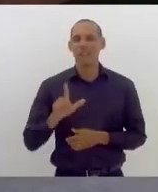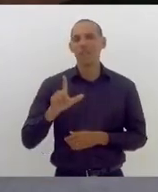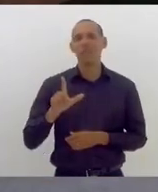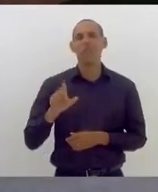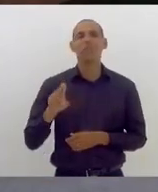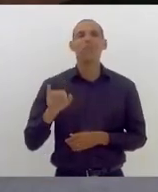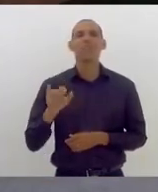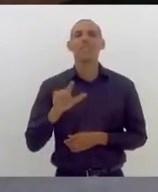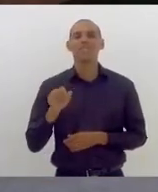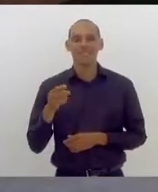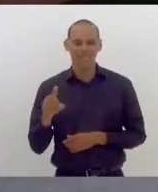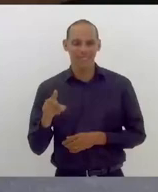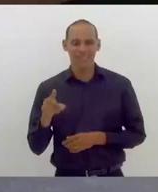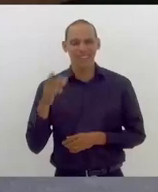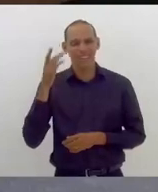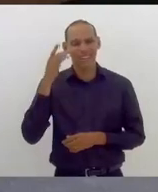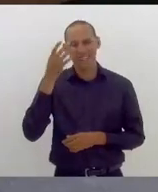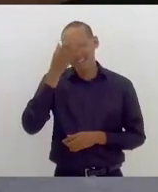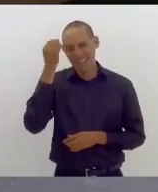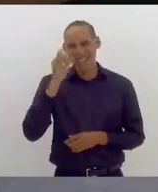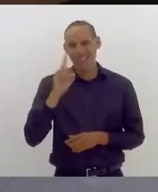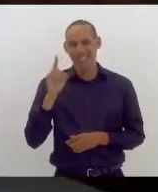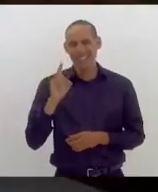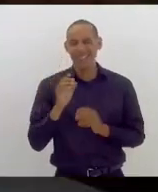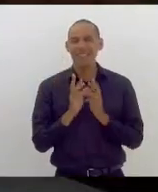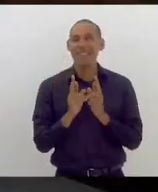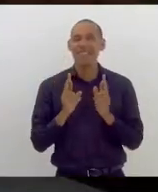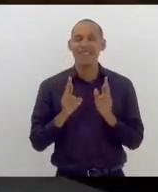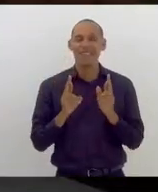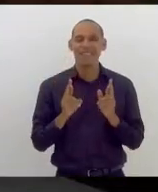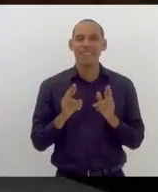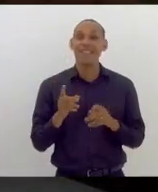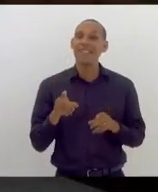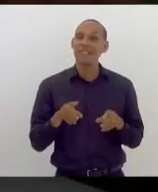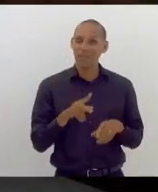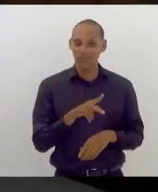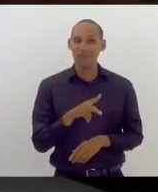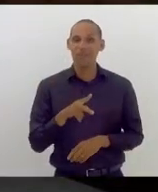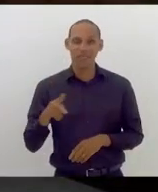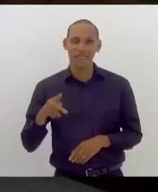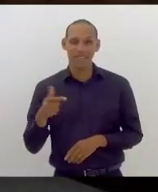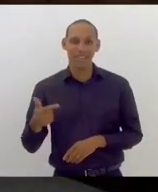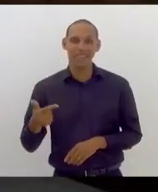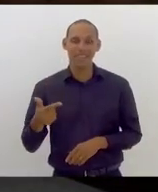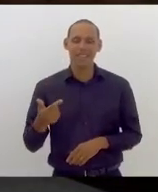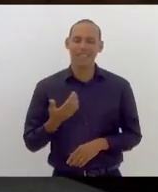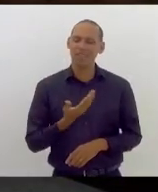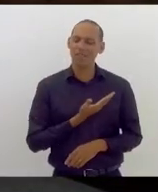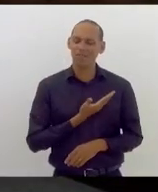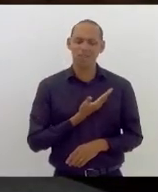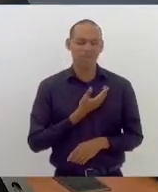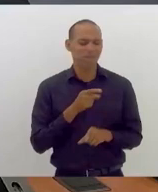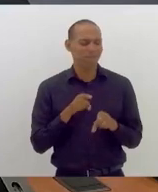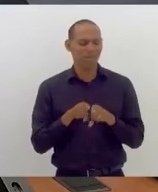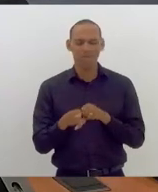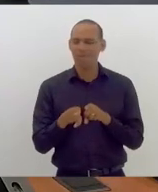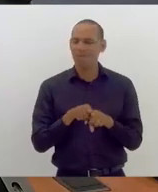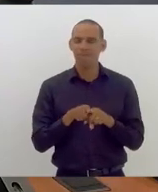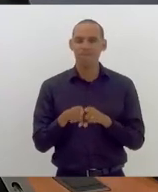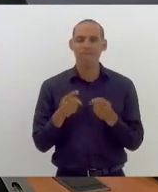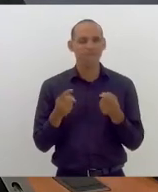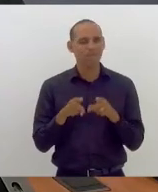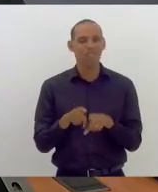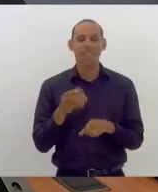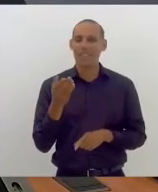Luizão, espero não estar esquecendo aqui, é o meu vice-presidente, que é um parceiraço de primeira,